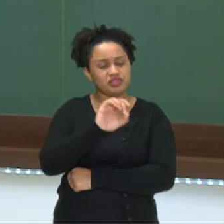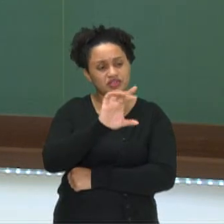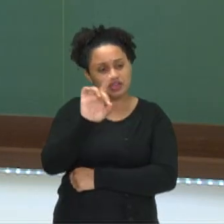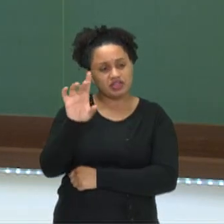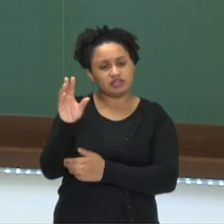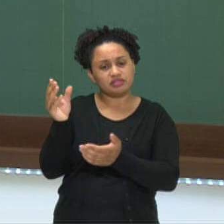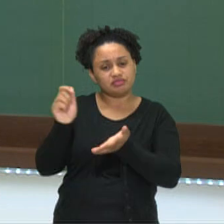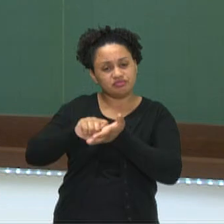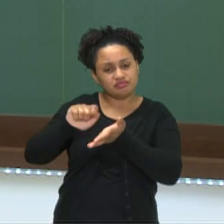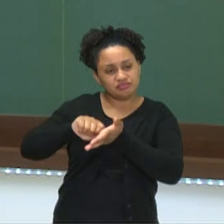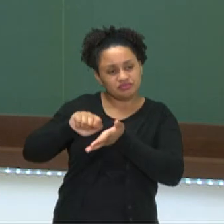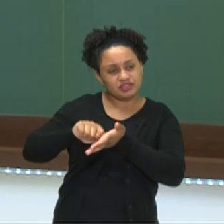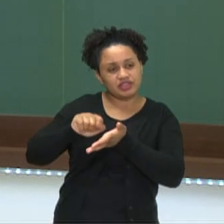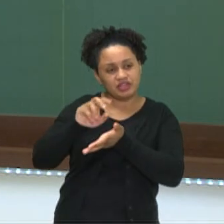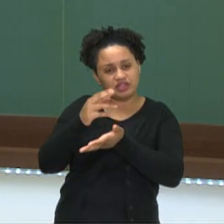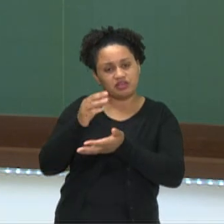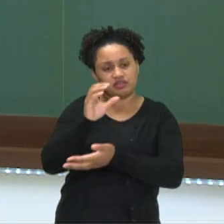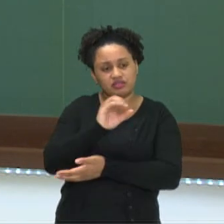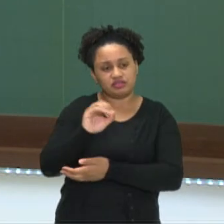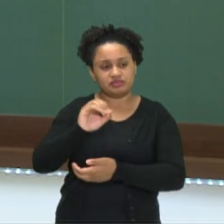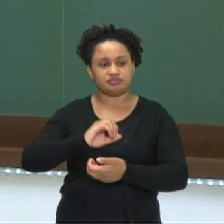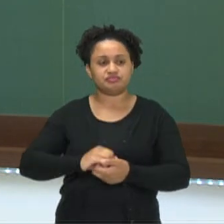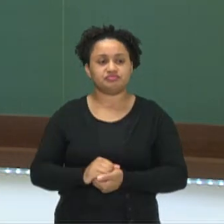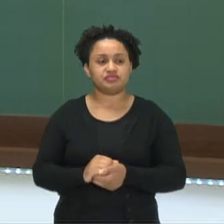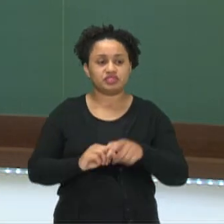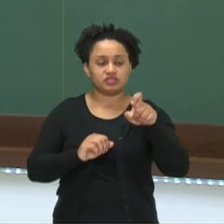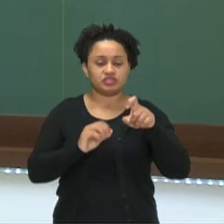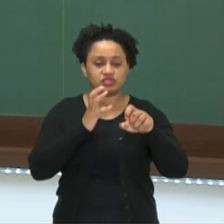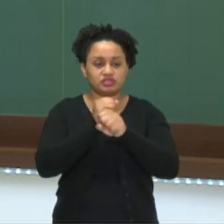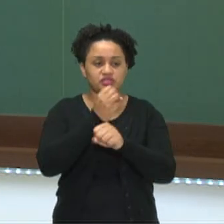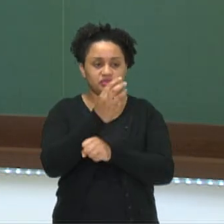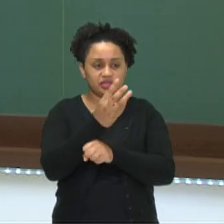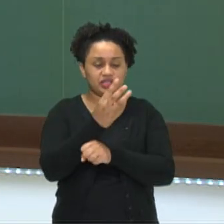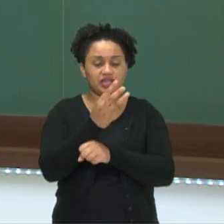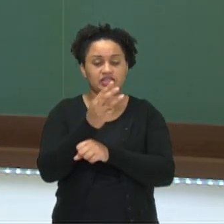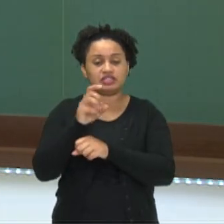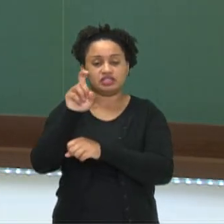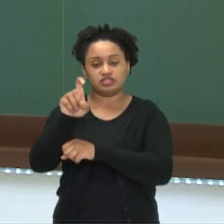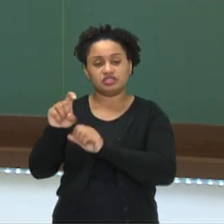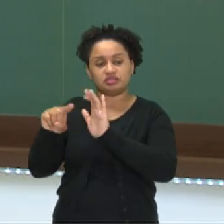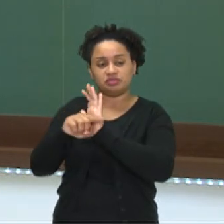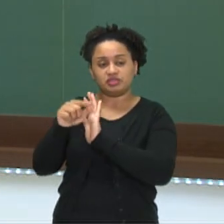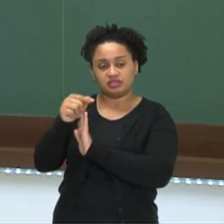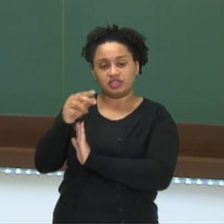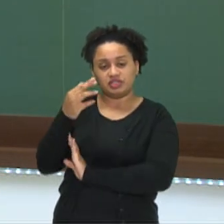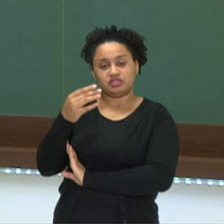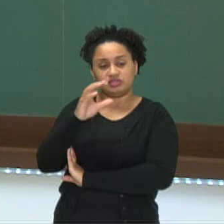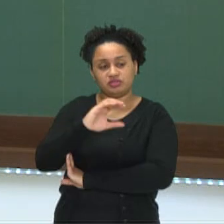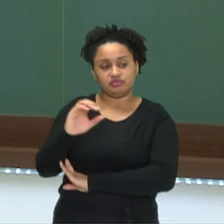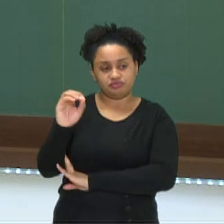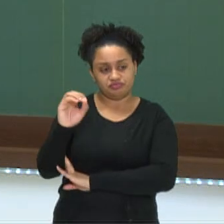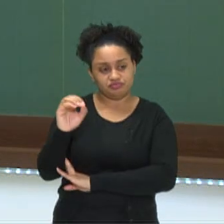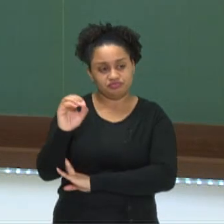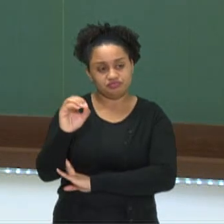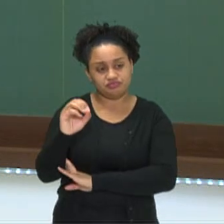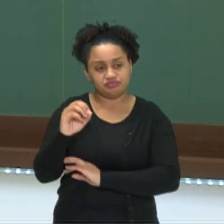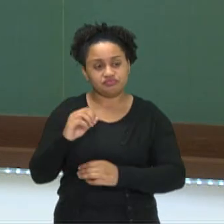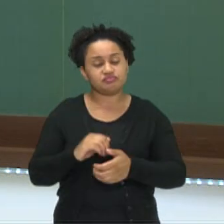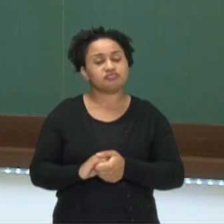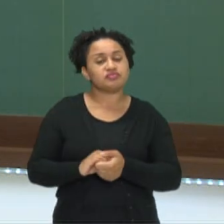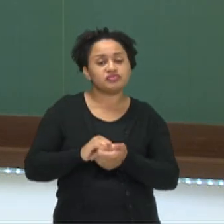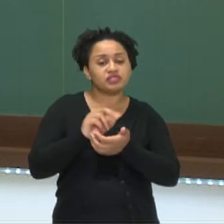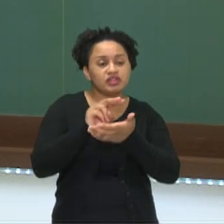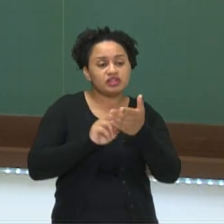deles igual a 0. Olha lá, ó. X mais 3 igual a 0 ou x menos 7 igual a 0. Resolve. Letra